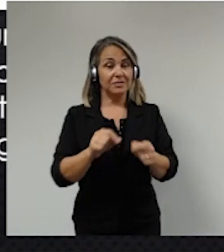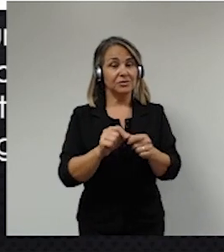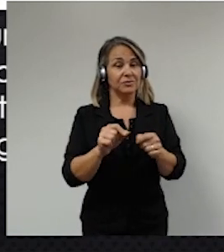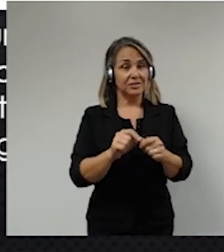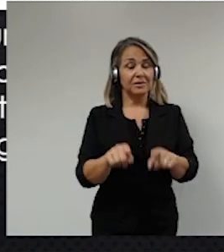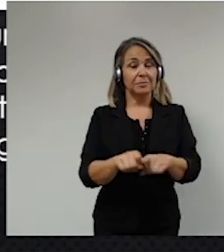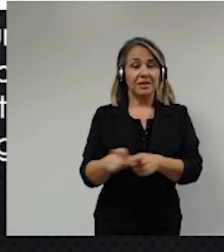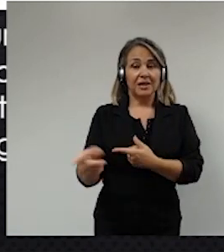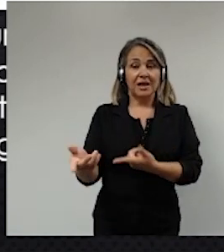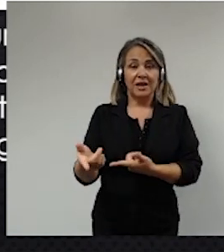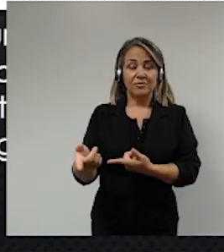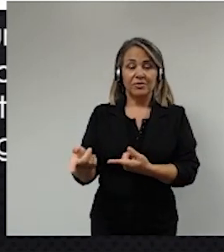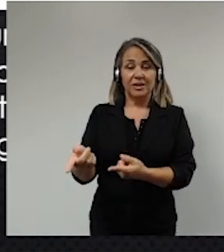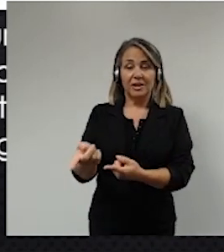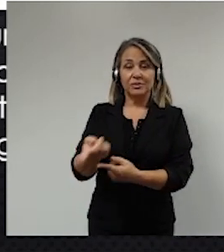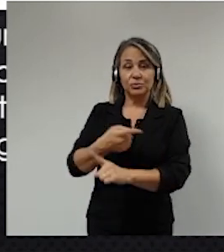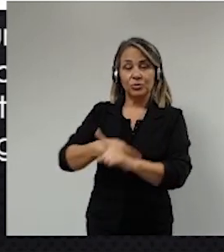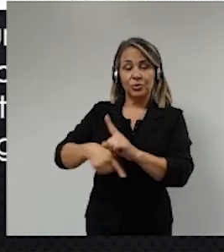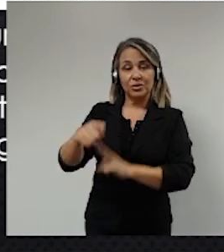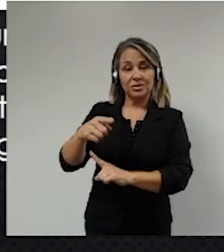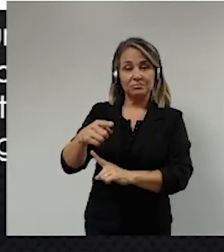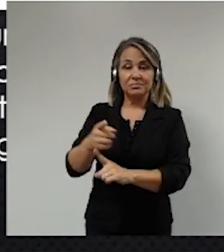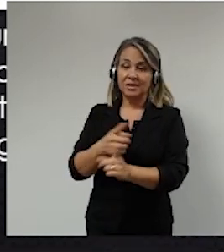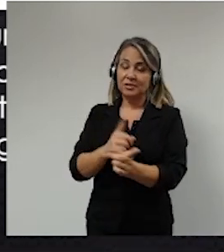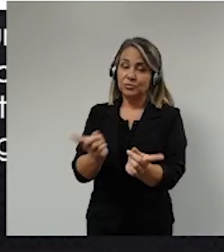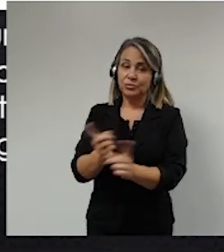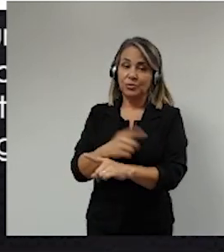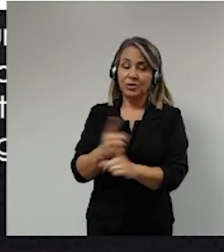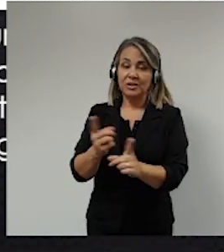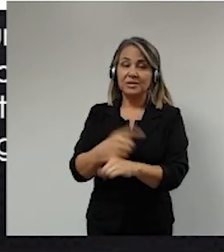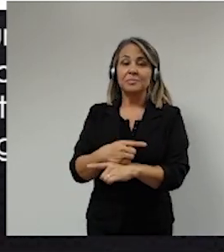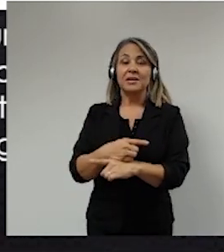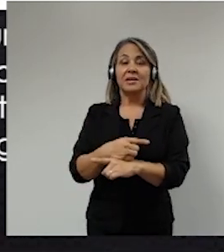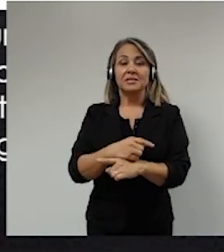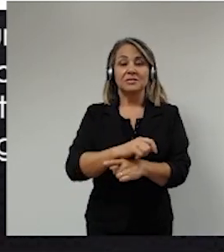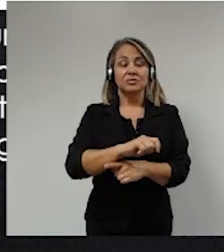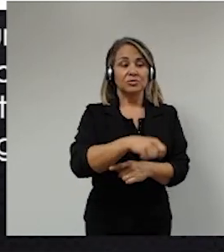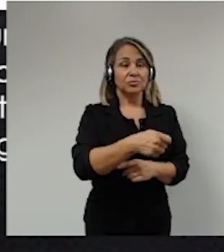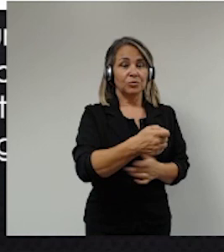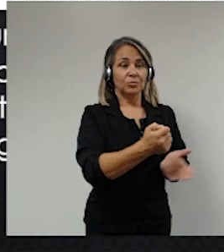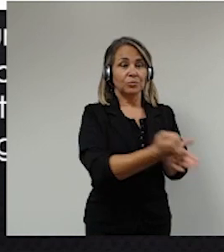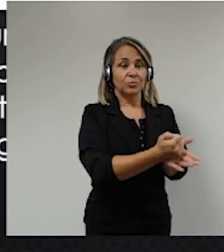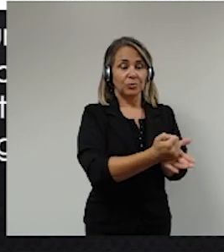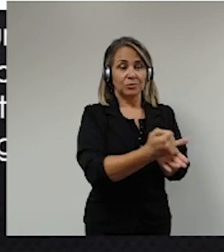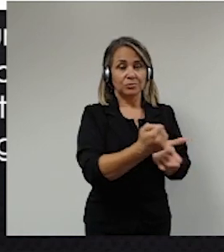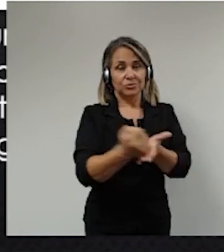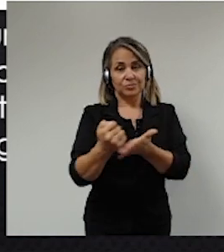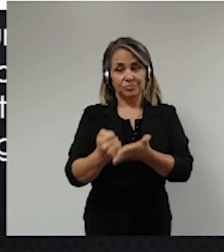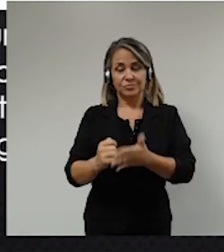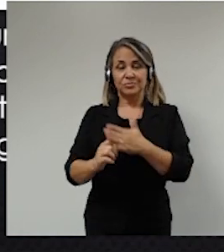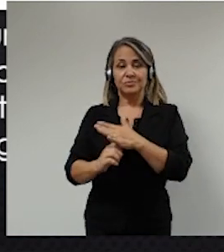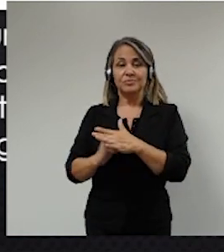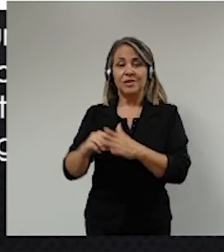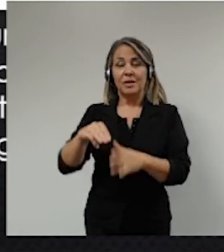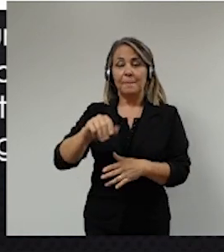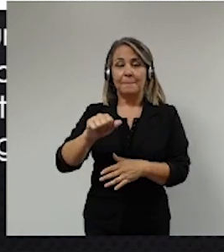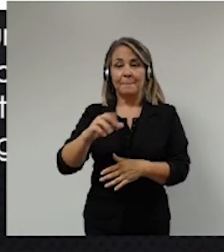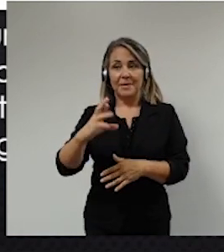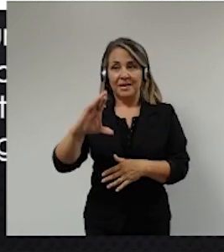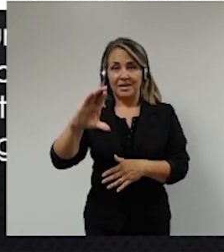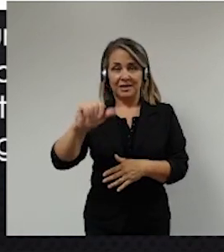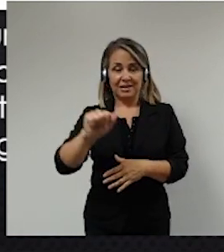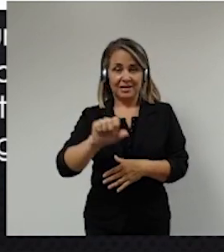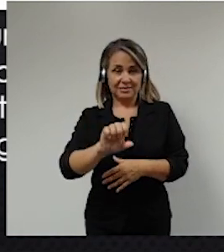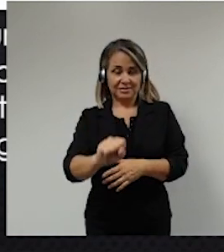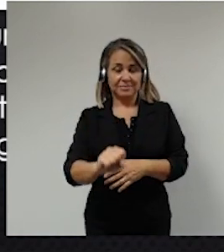a troca de logotipos, dessas insígnias distintivas dessas marcas. O Mercado